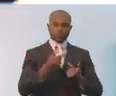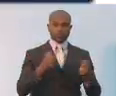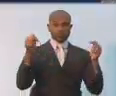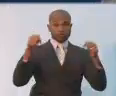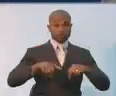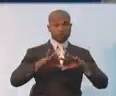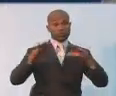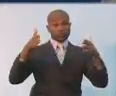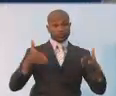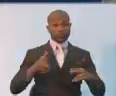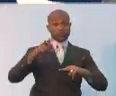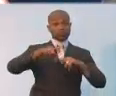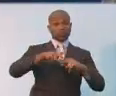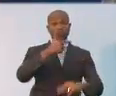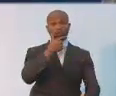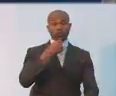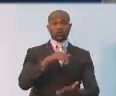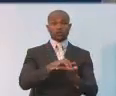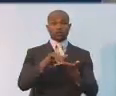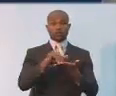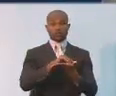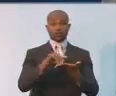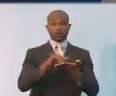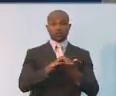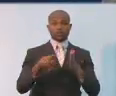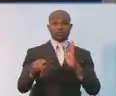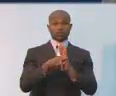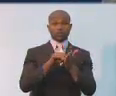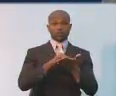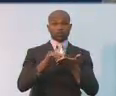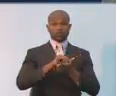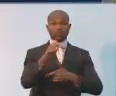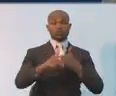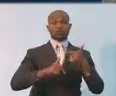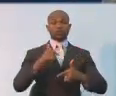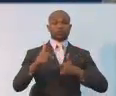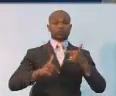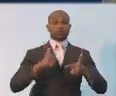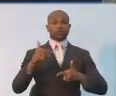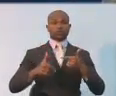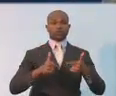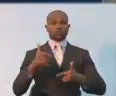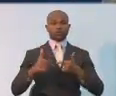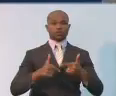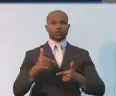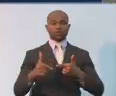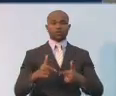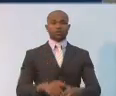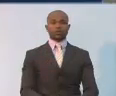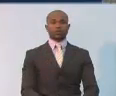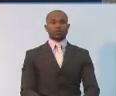a mesa o senhor secretário da Secretaria do Trabalho,